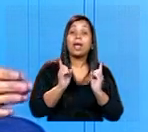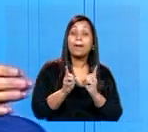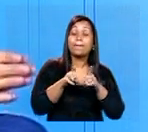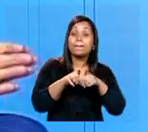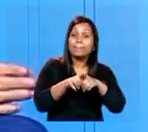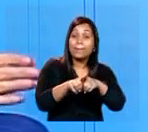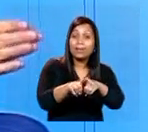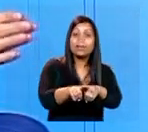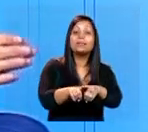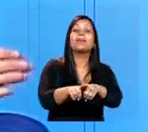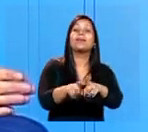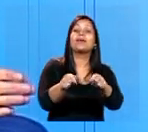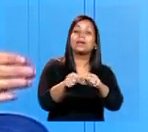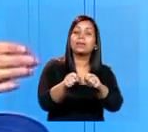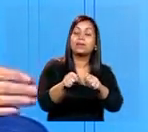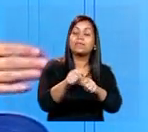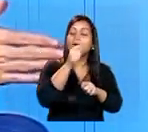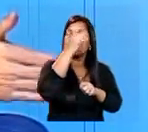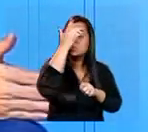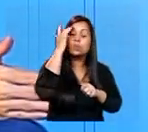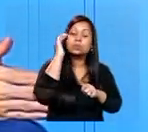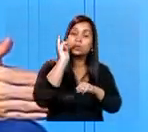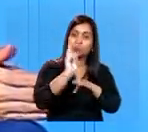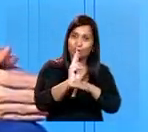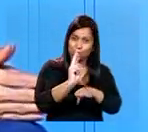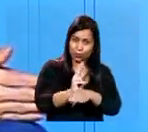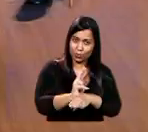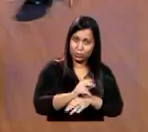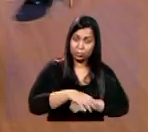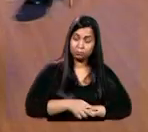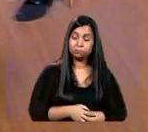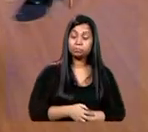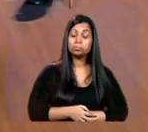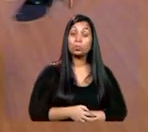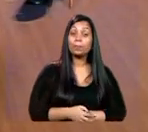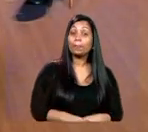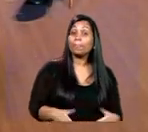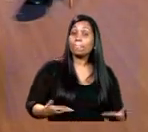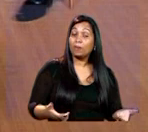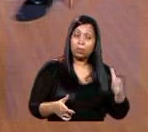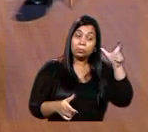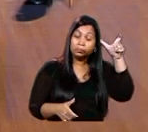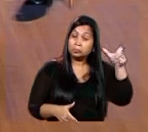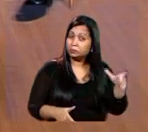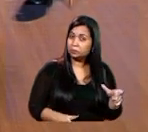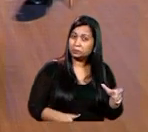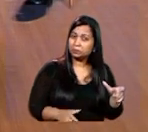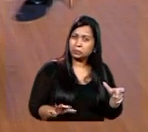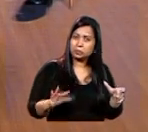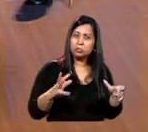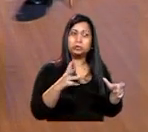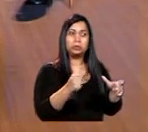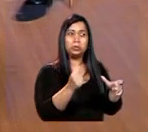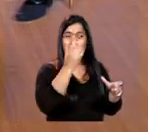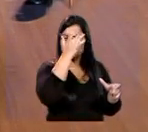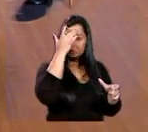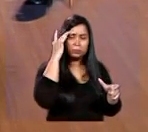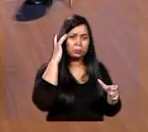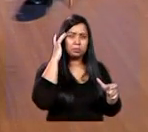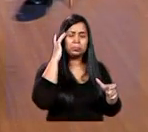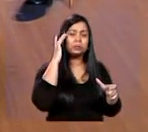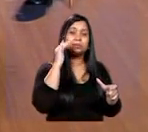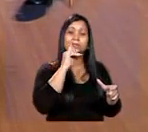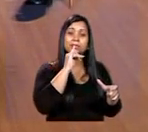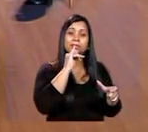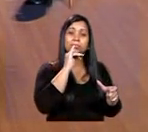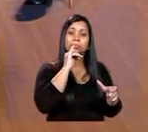à parceria que se estabelece com o cuidador, tá? Sim. O paciente, nem todo paciente tem